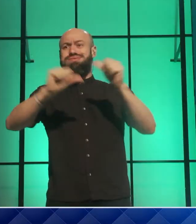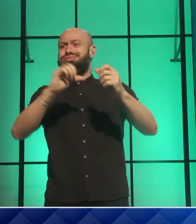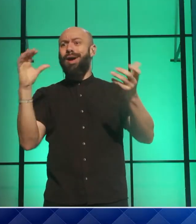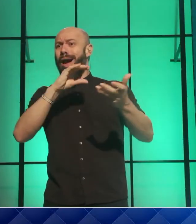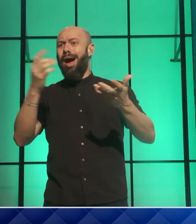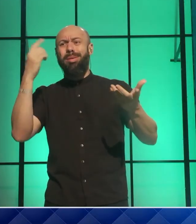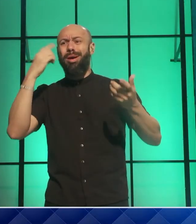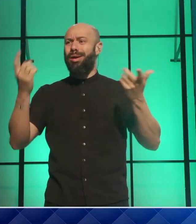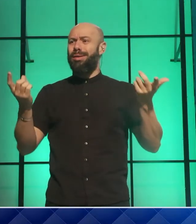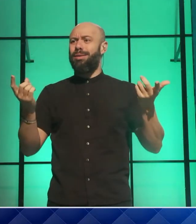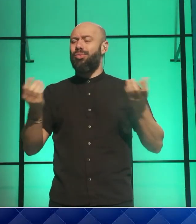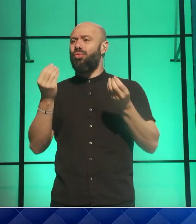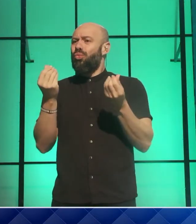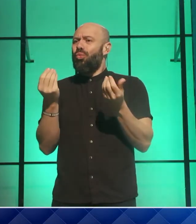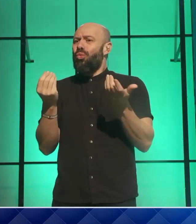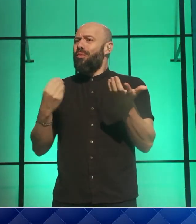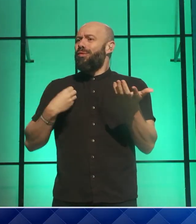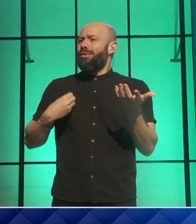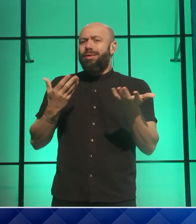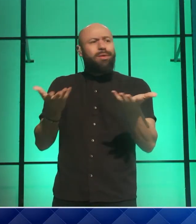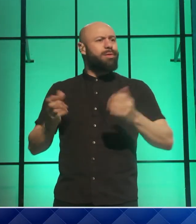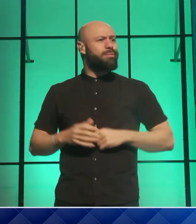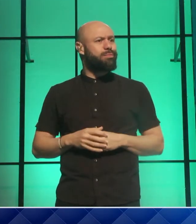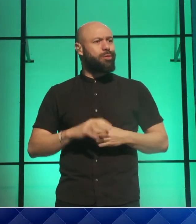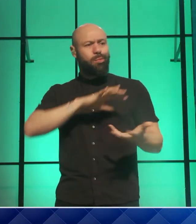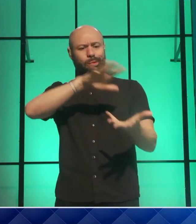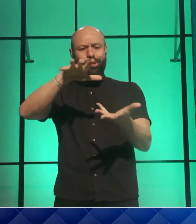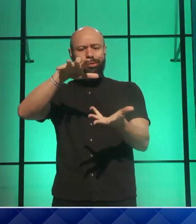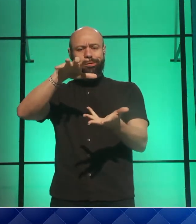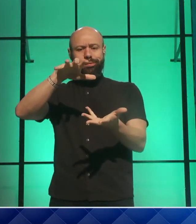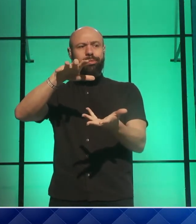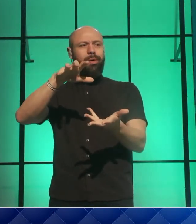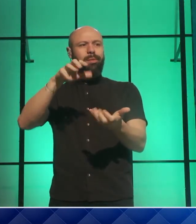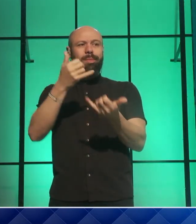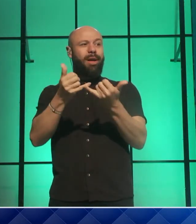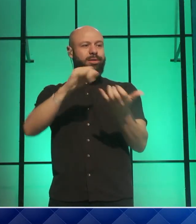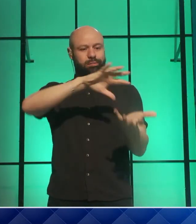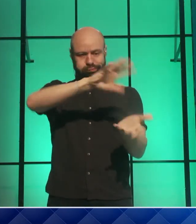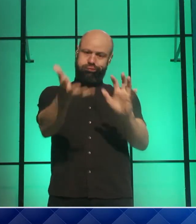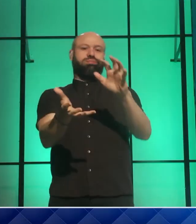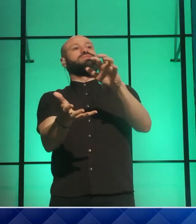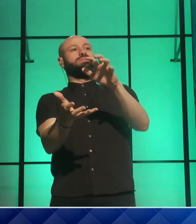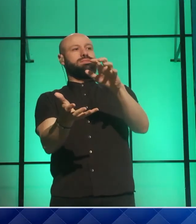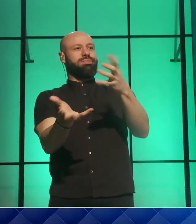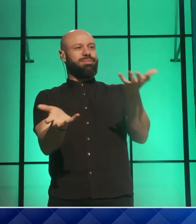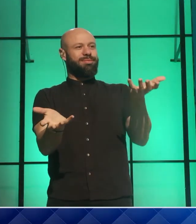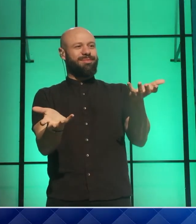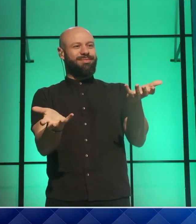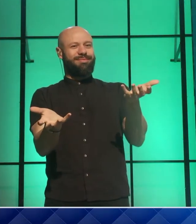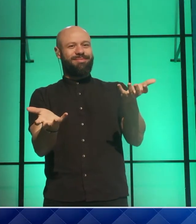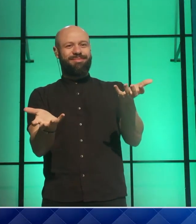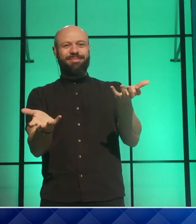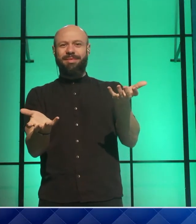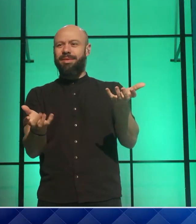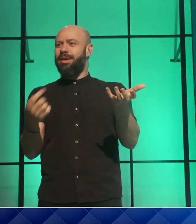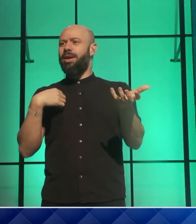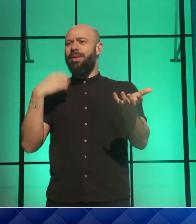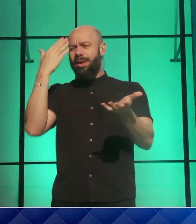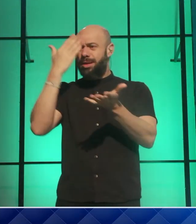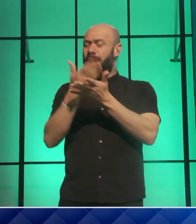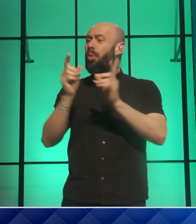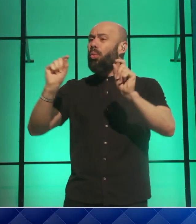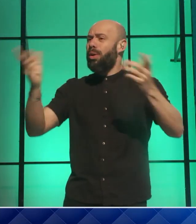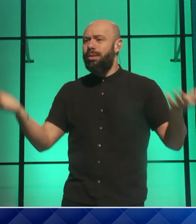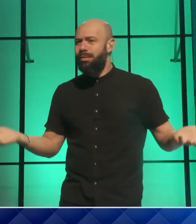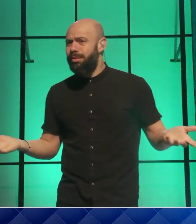podemos viver nesse mundo que está nessa mudança? Como eu e você podemos contar com